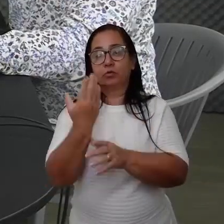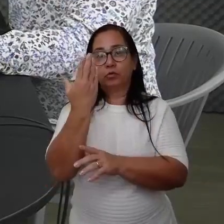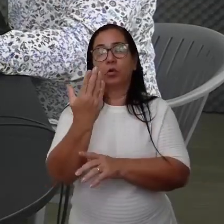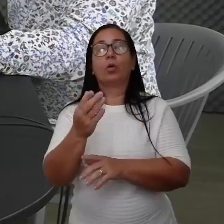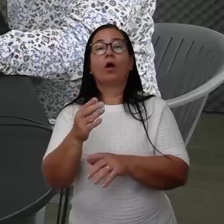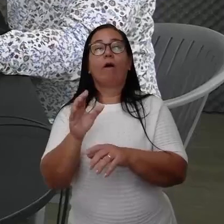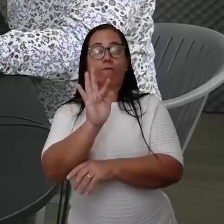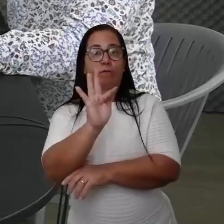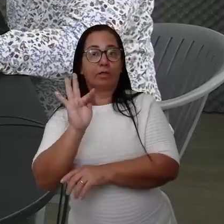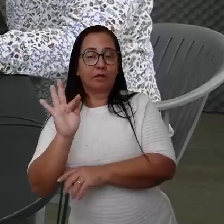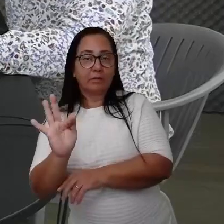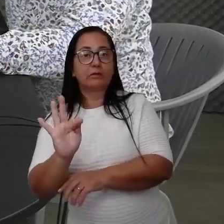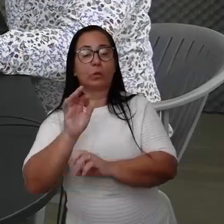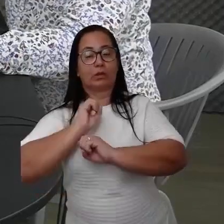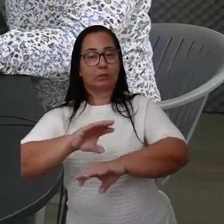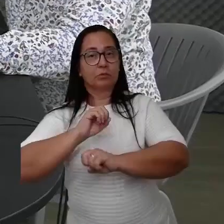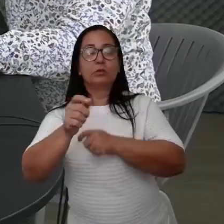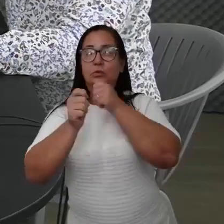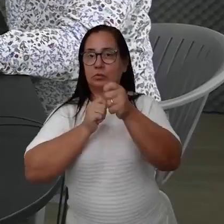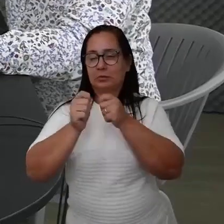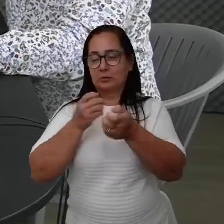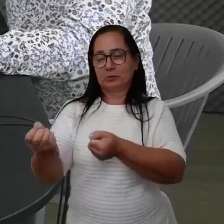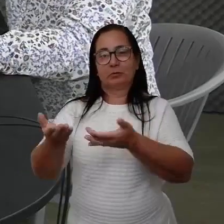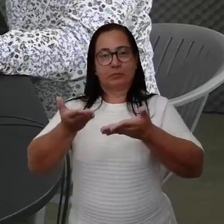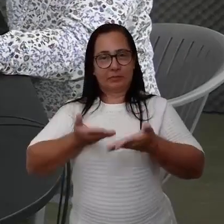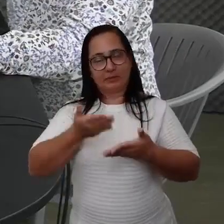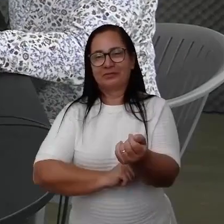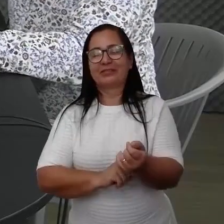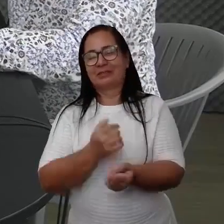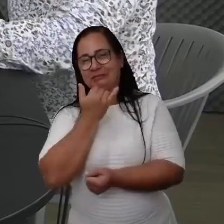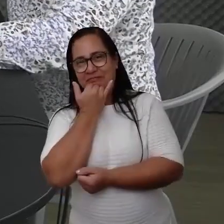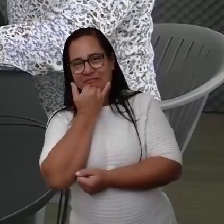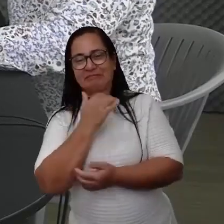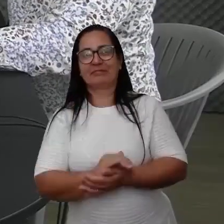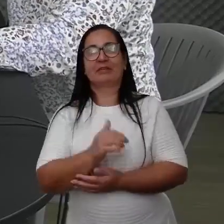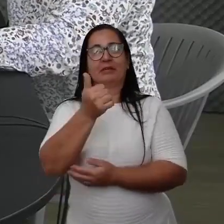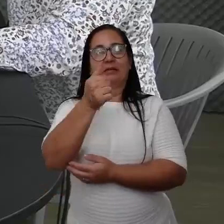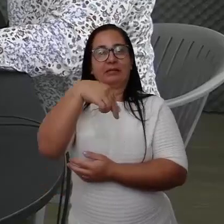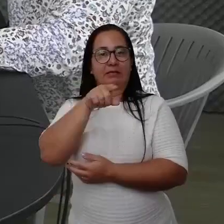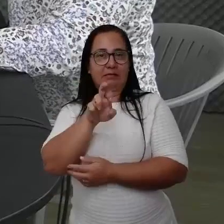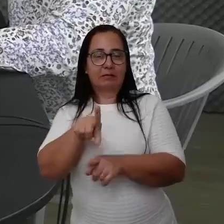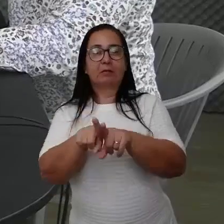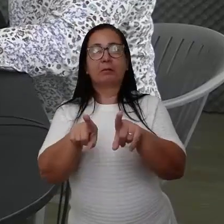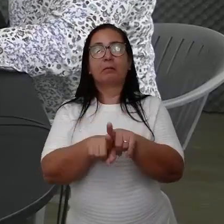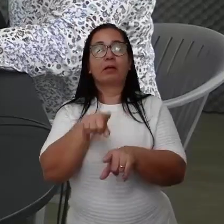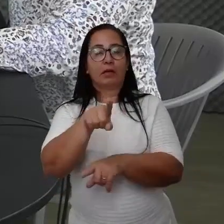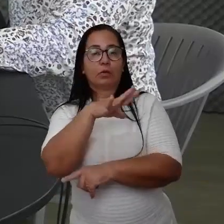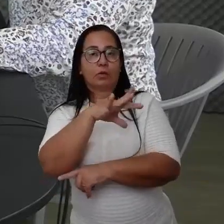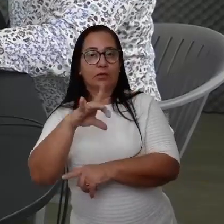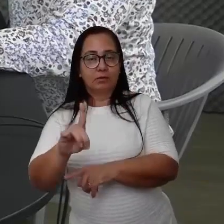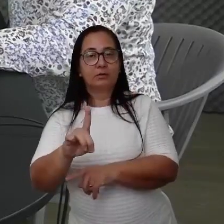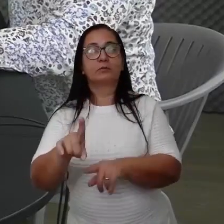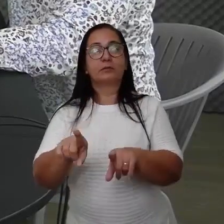Educação. Seja bem-vinda, Margarida. Muito obrigada, Hugo. Andréa Trigueiro, que é jornalista de formação, é coordenadora do curso de jornalismo